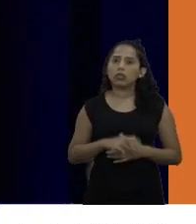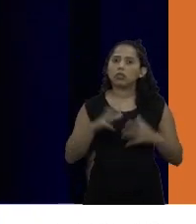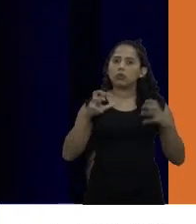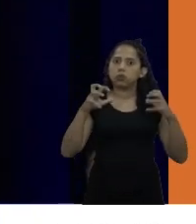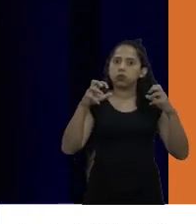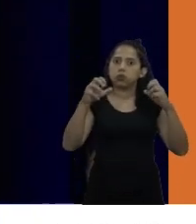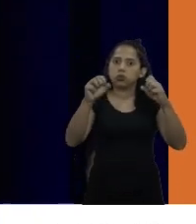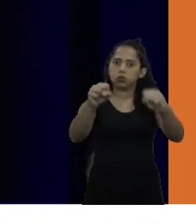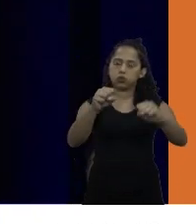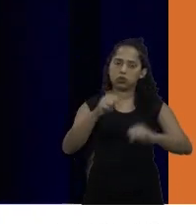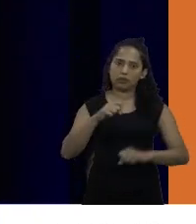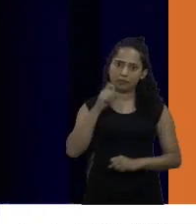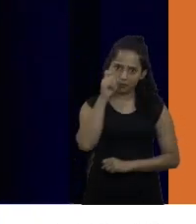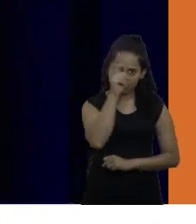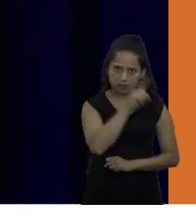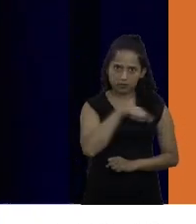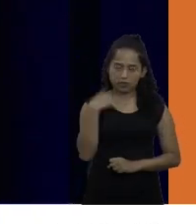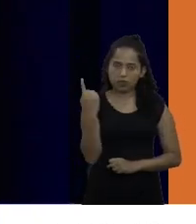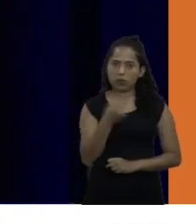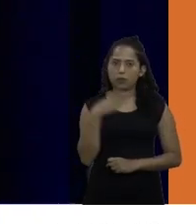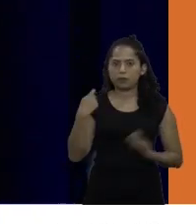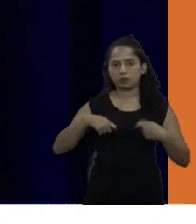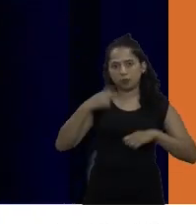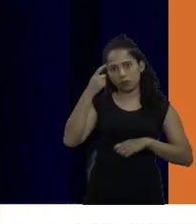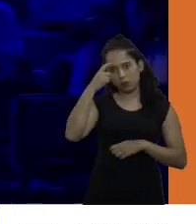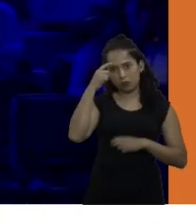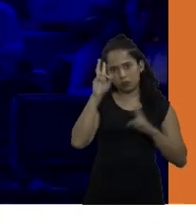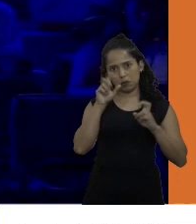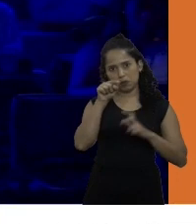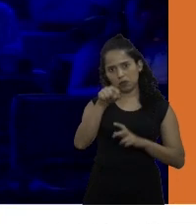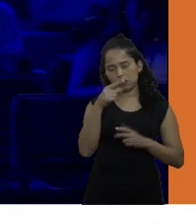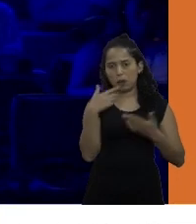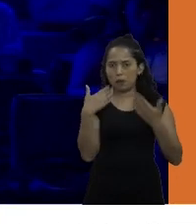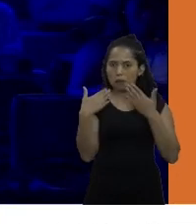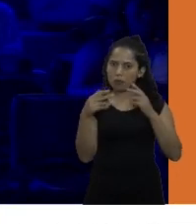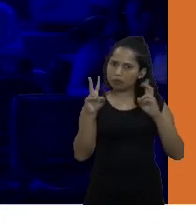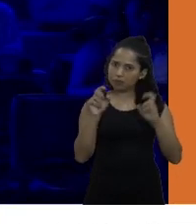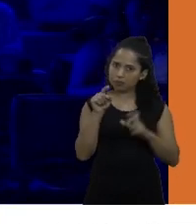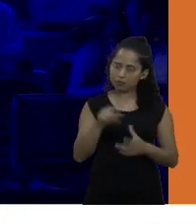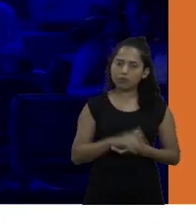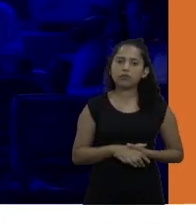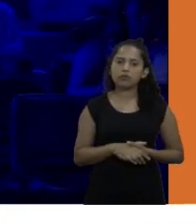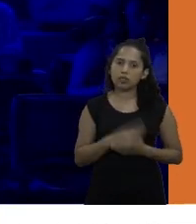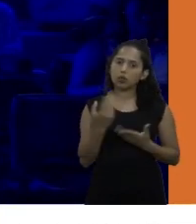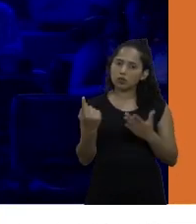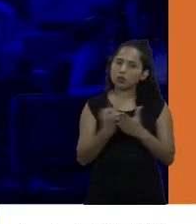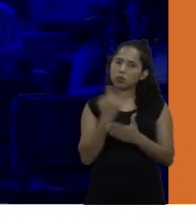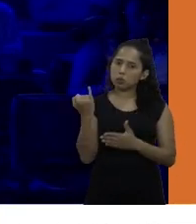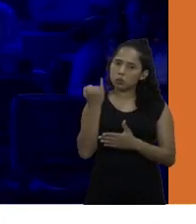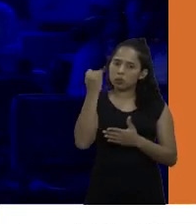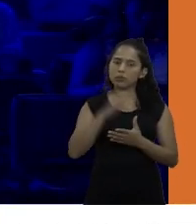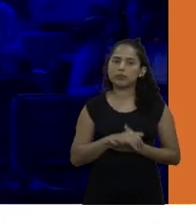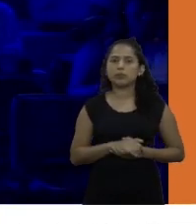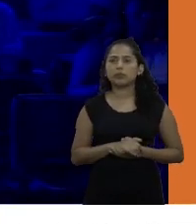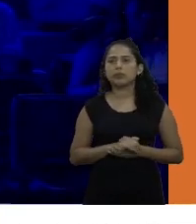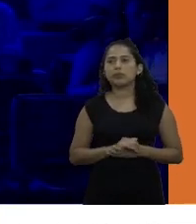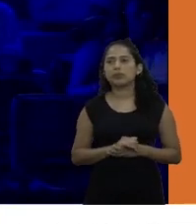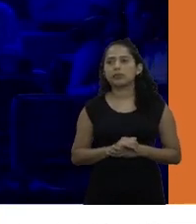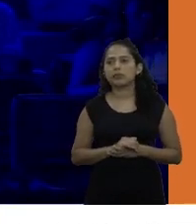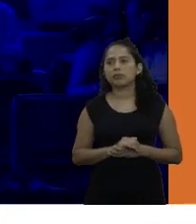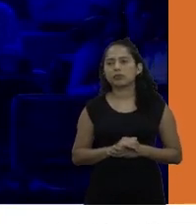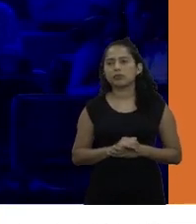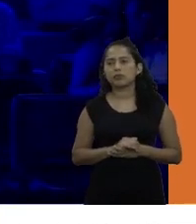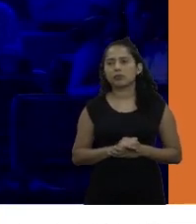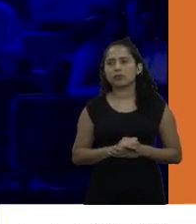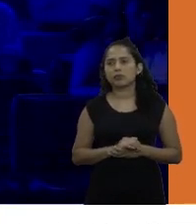tenebroso. E é importante a gente pensar sobre isso e discutir sobre isso. Então, a sua pergunta é muito relevante nesse sentido. Obrigado. Jenerson,